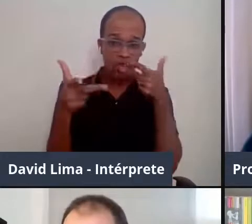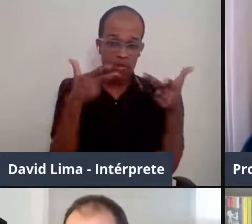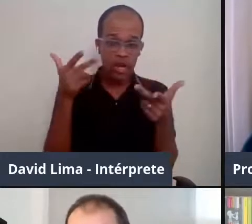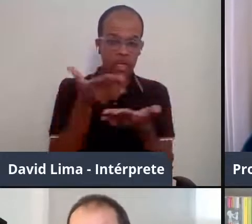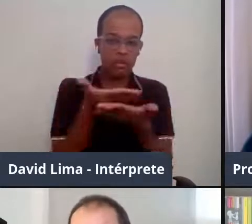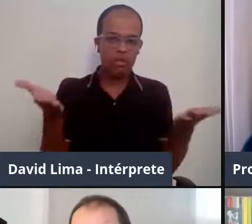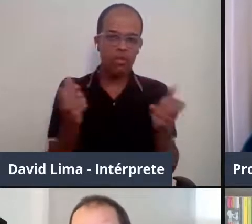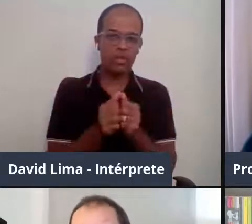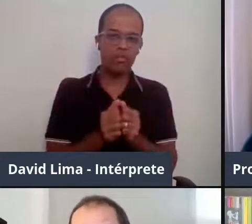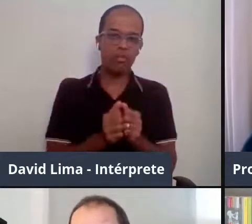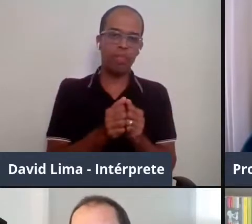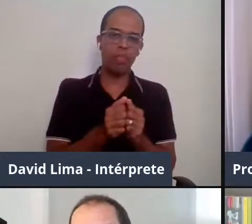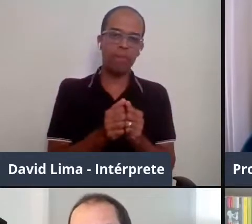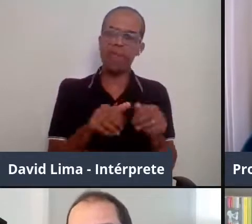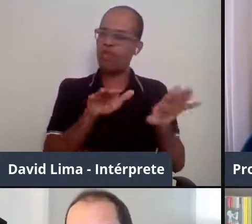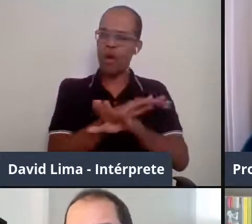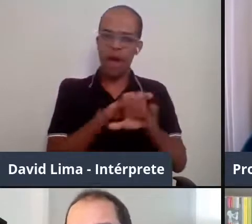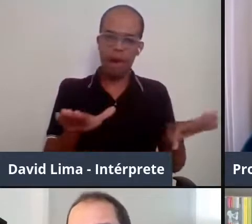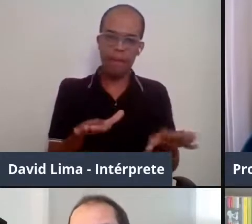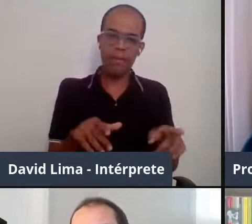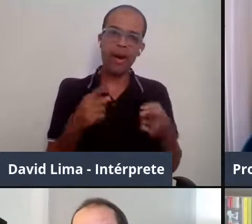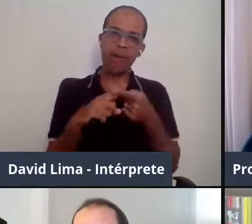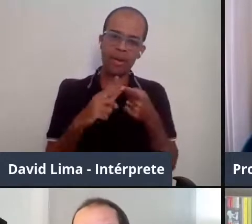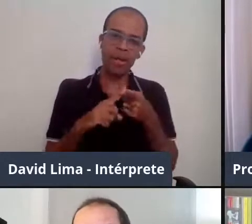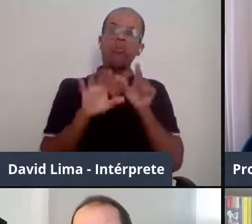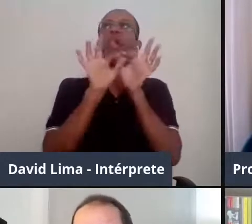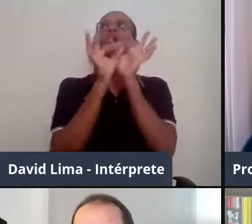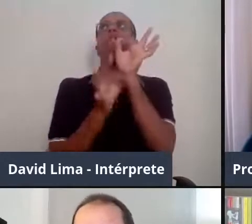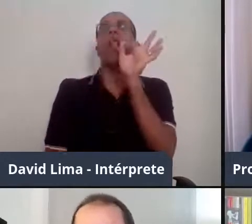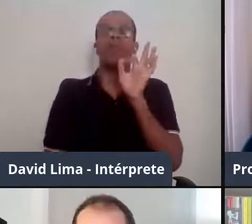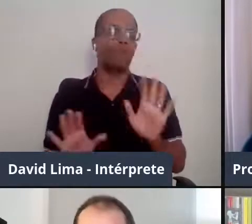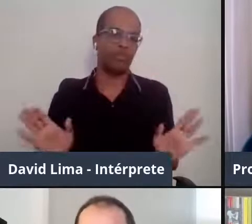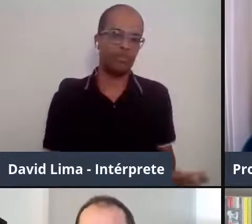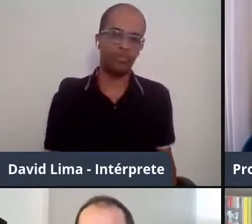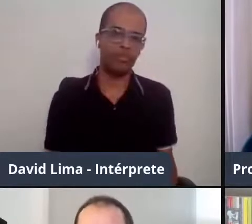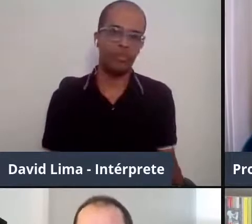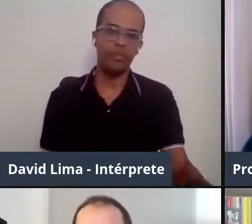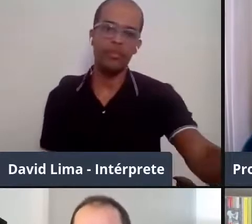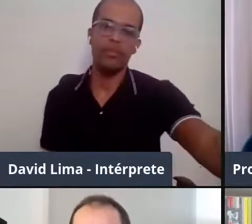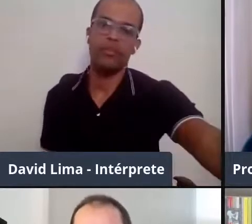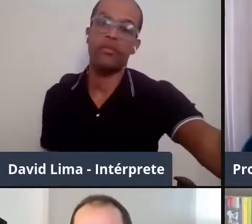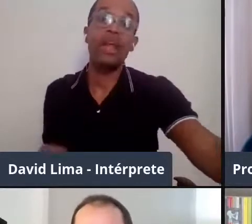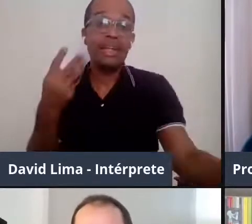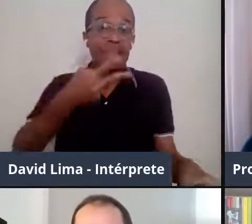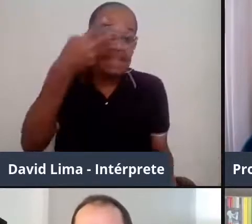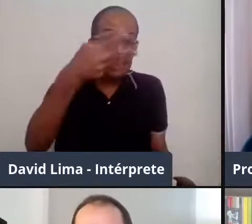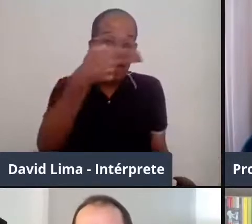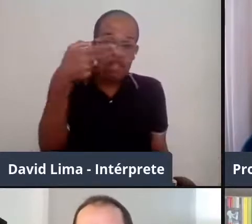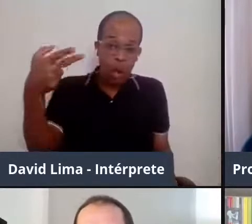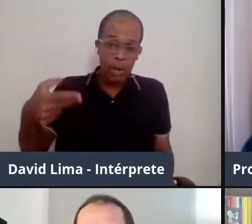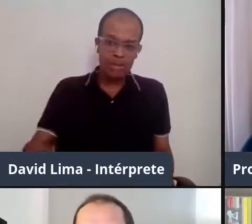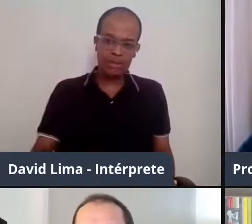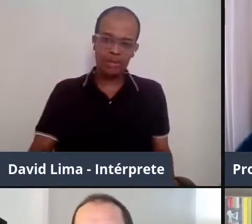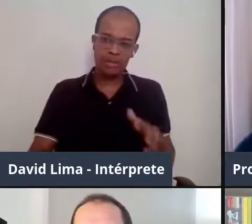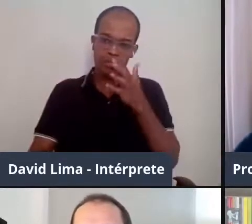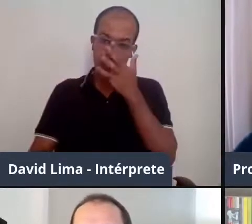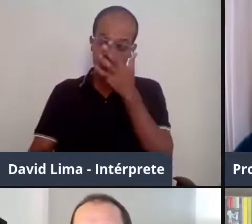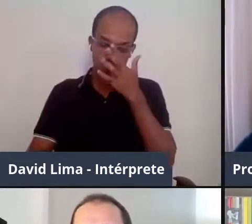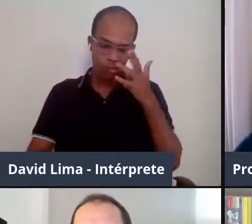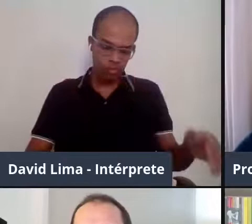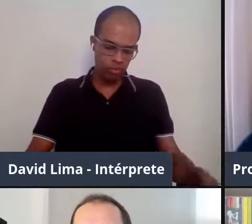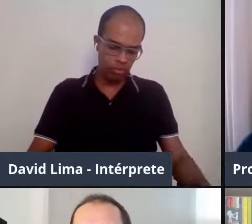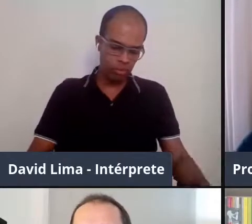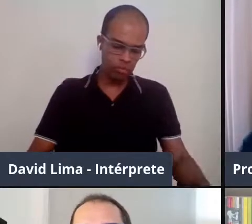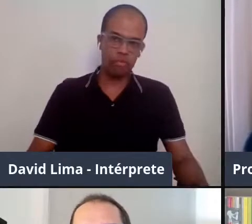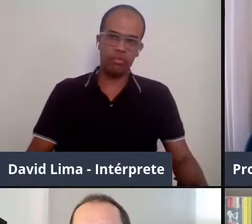Eu acho que eu vou fechar, porque senão vou ser um pouco deselegante. Mas é o seguinte: três pontos, para ser bem conciso. Primeiro ponto é